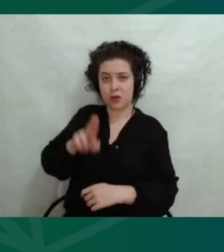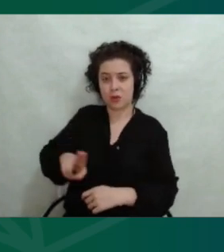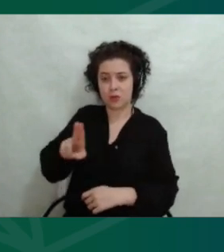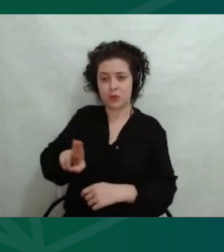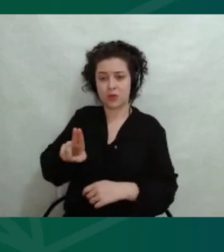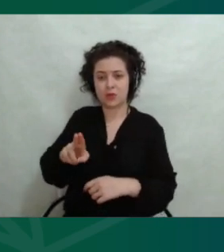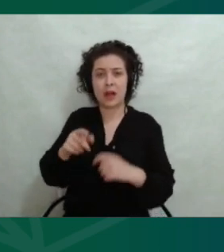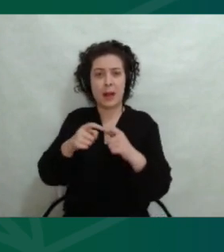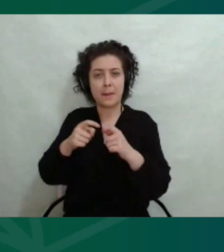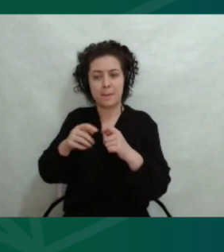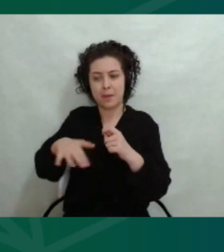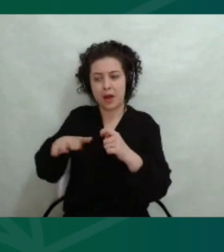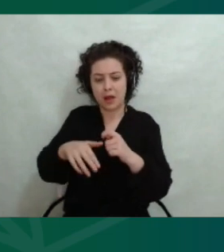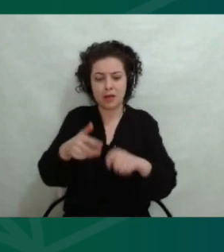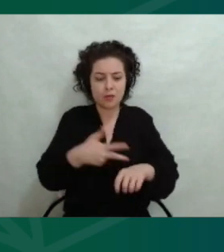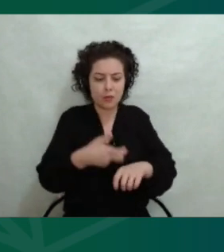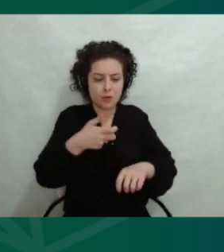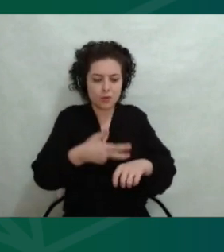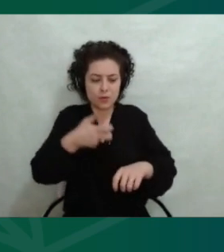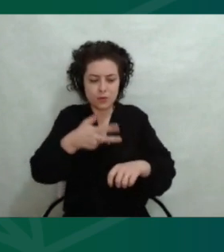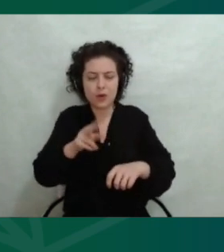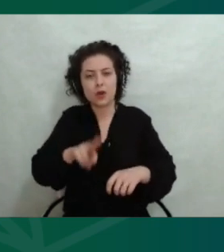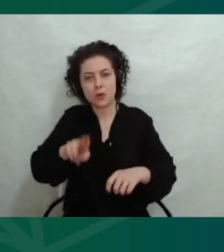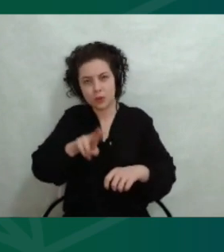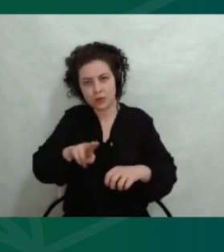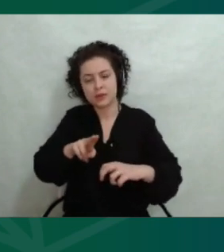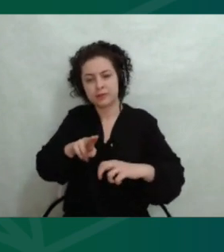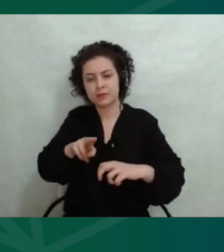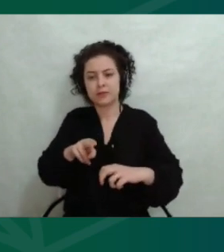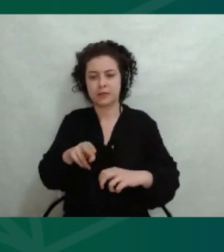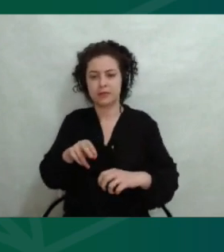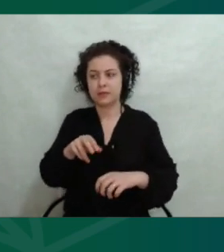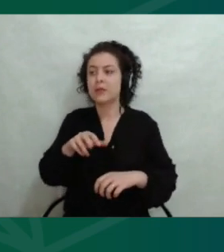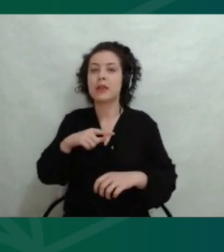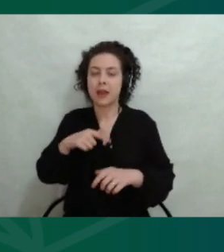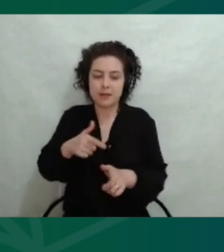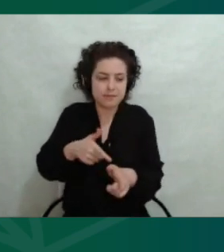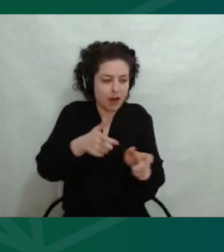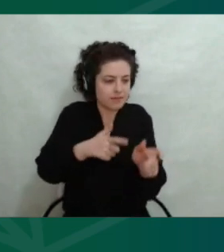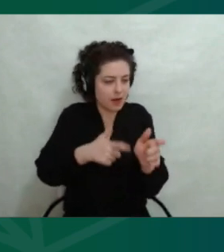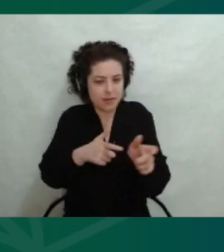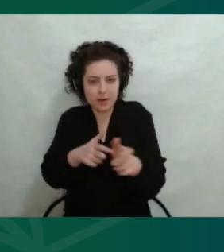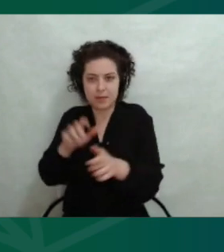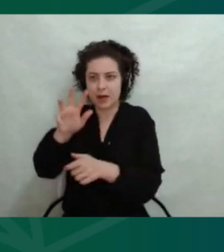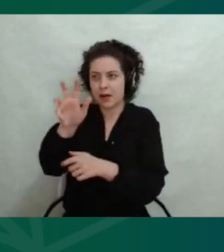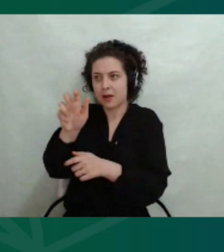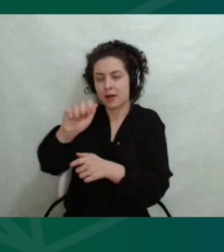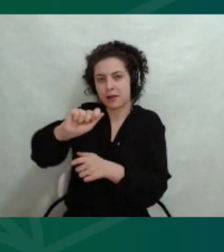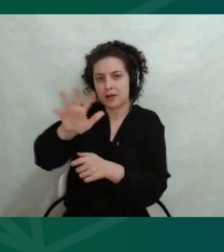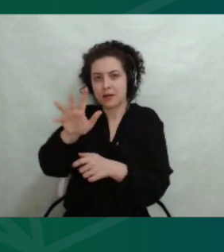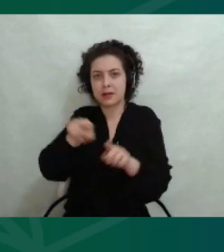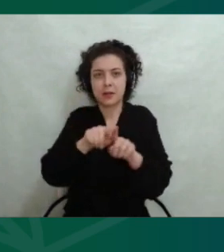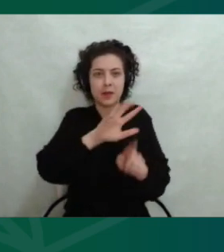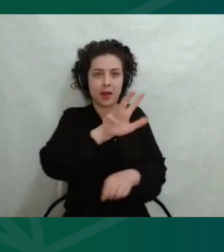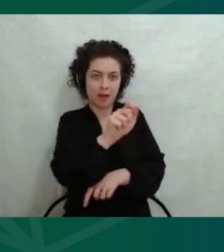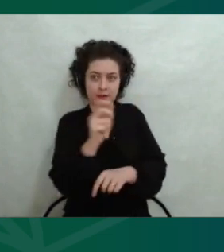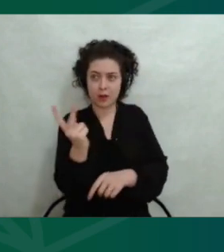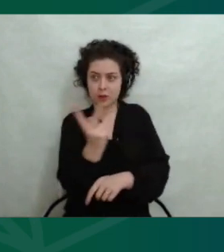uma medicina popular, e é muito caçado, tanto na Ásia como na África. E se achou esse